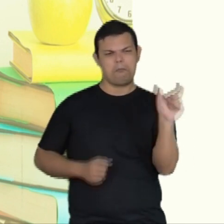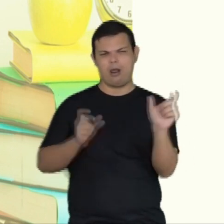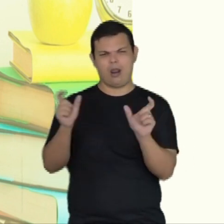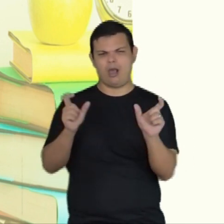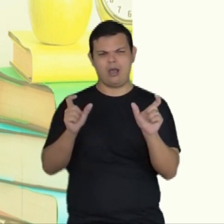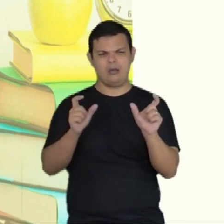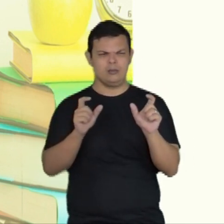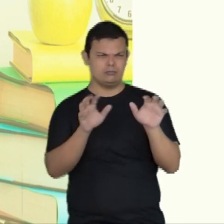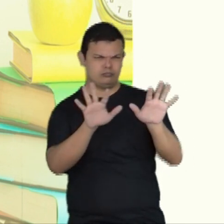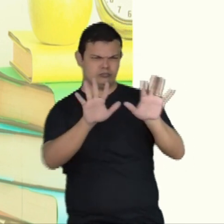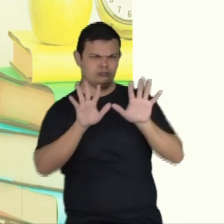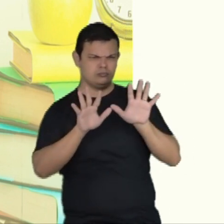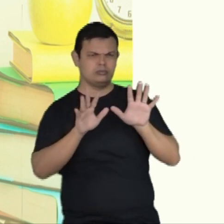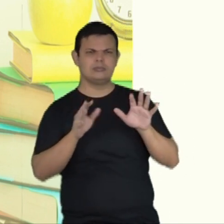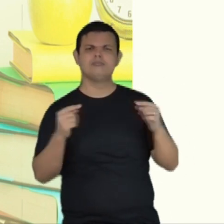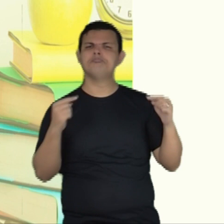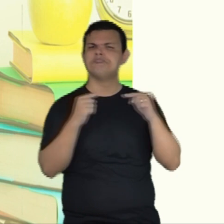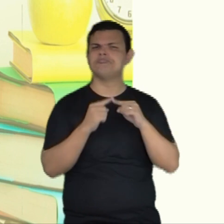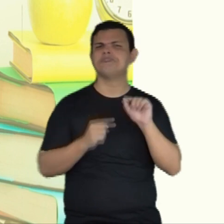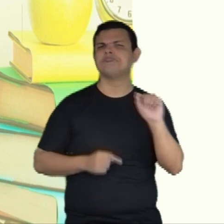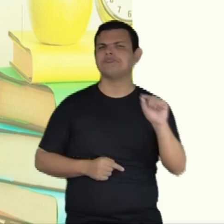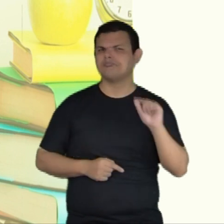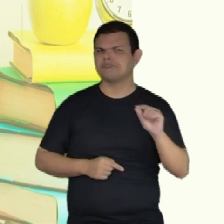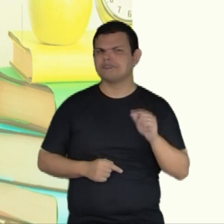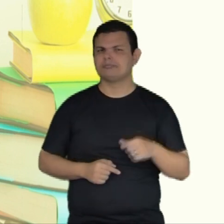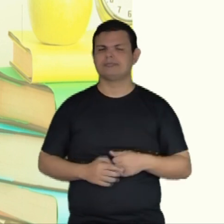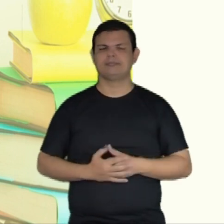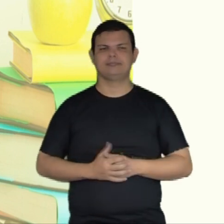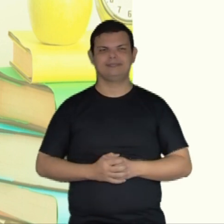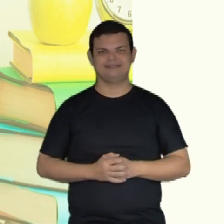a imagem de que objeto? Tempo para você.